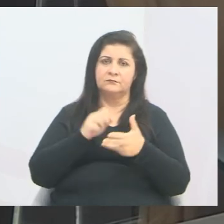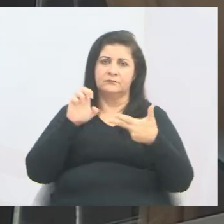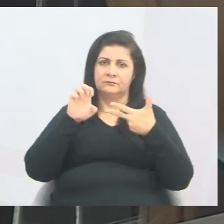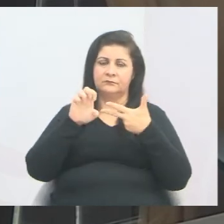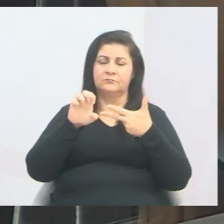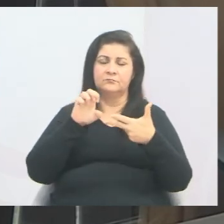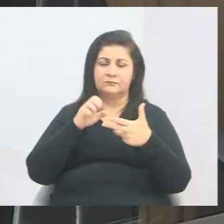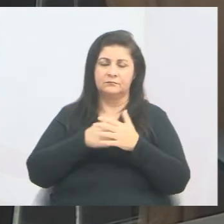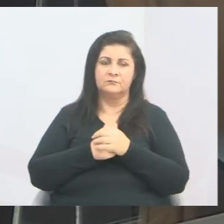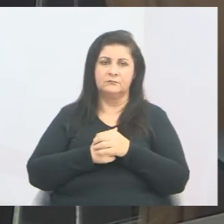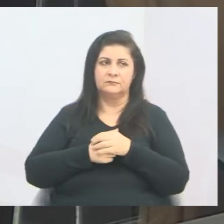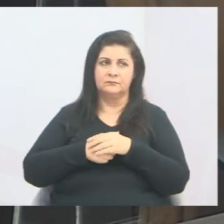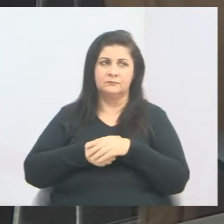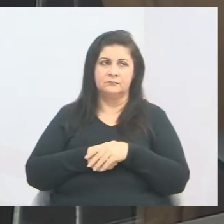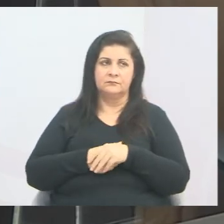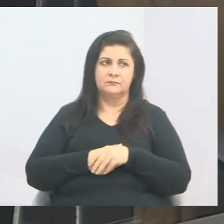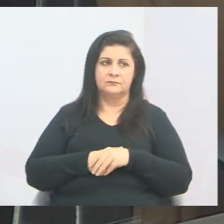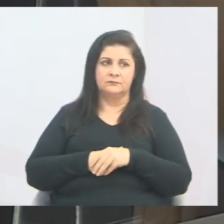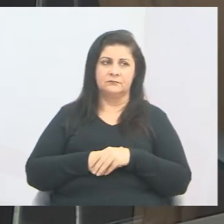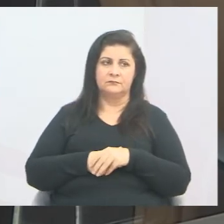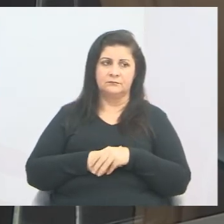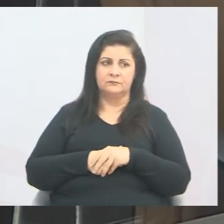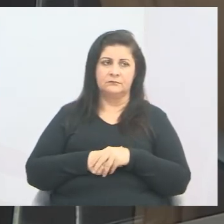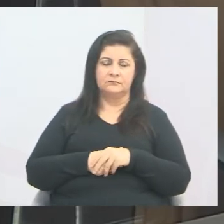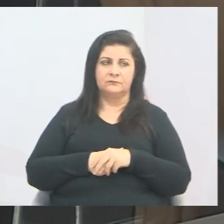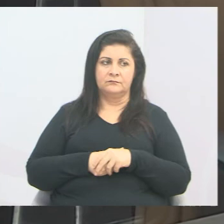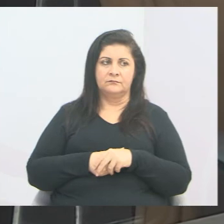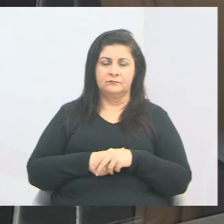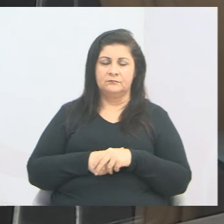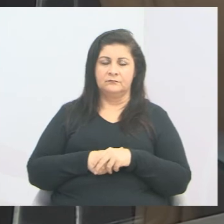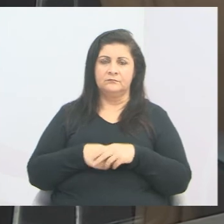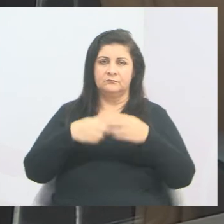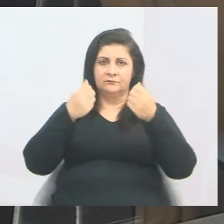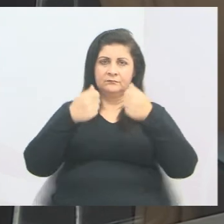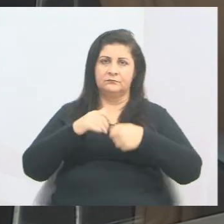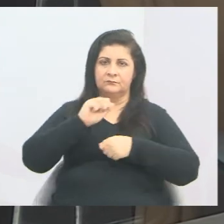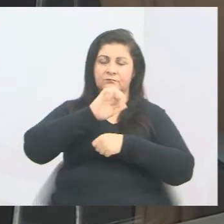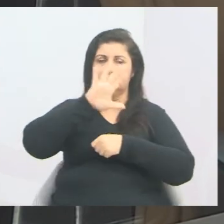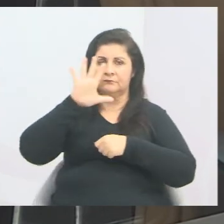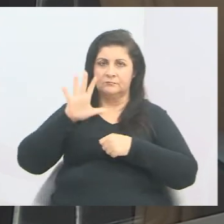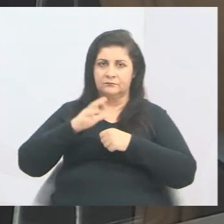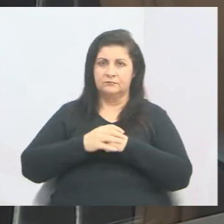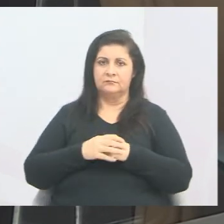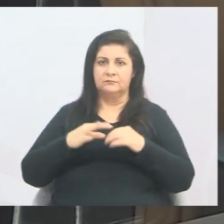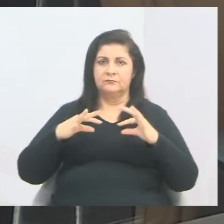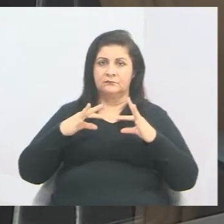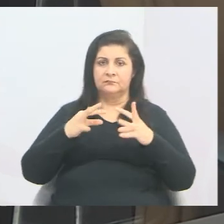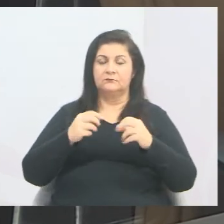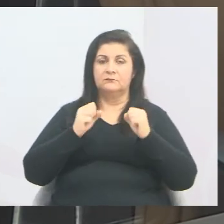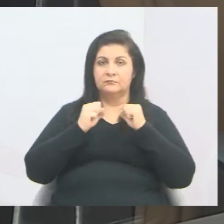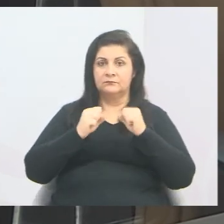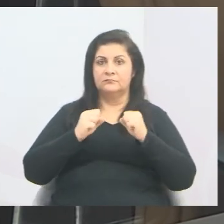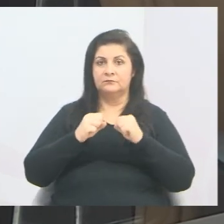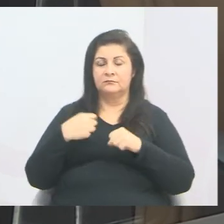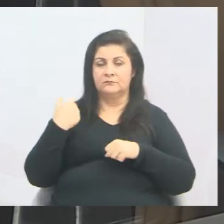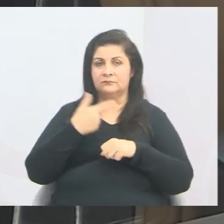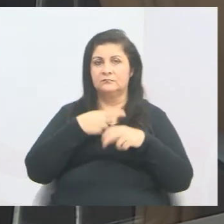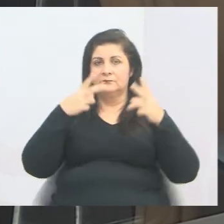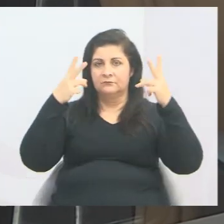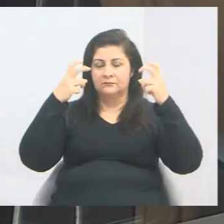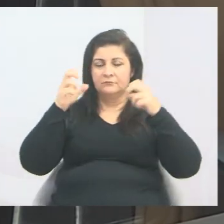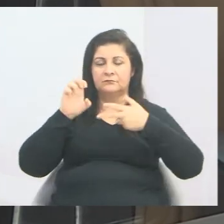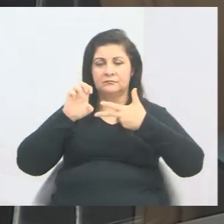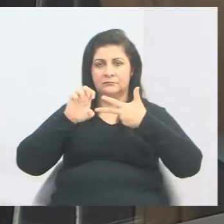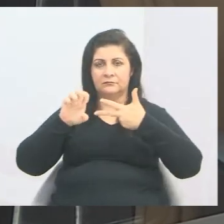estamos aqui fazendo isso. Então, eu quero deixar isso bem, bem claro. E o que for possível também, a gente percebe que o Executivo